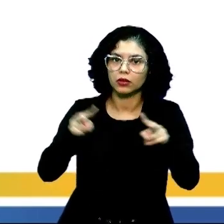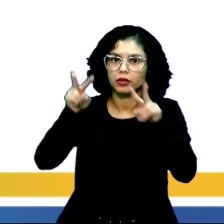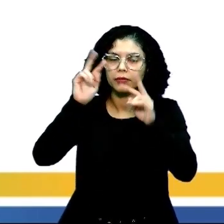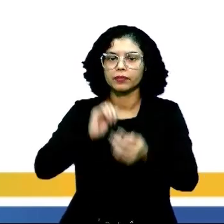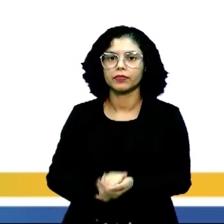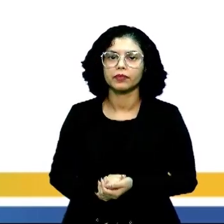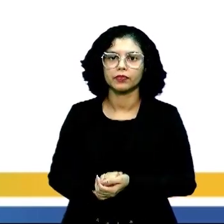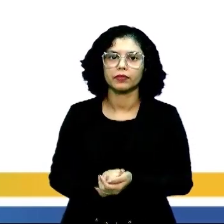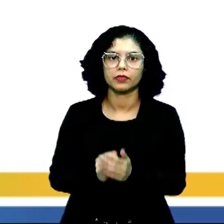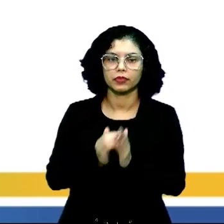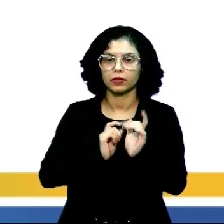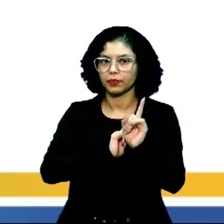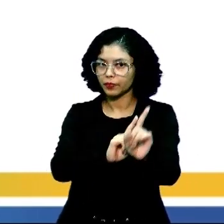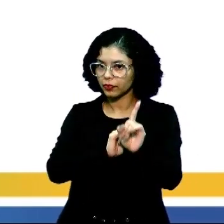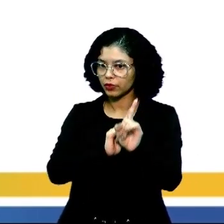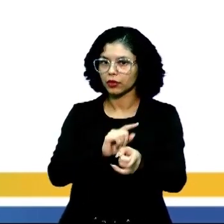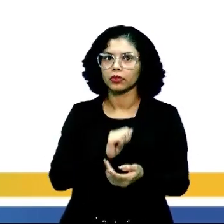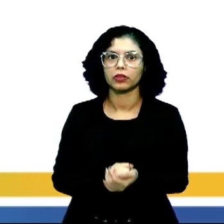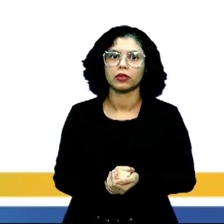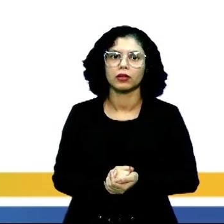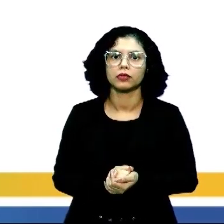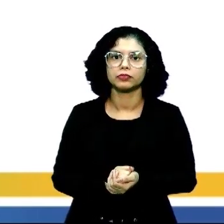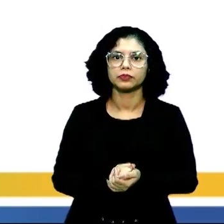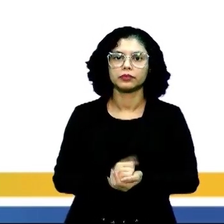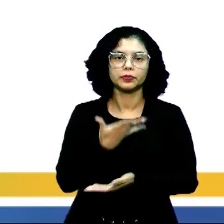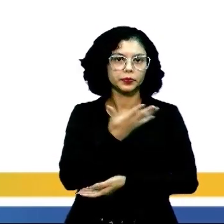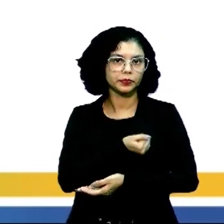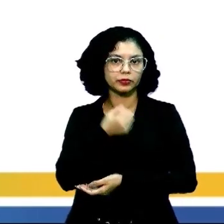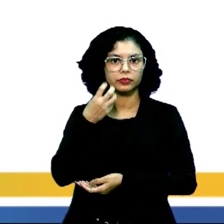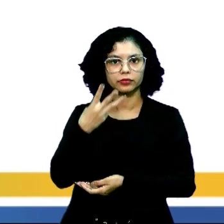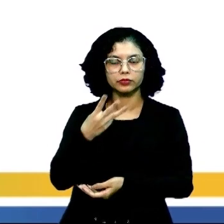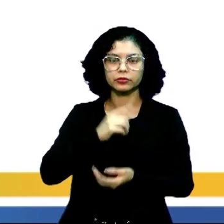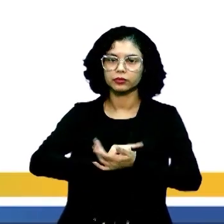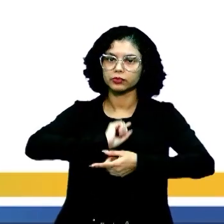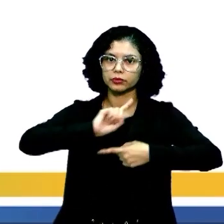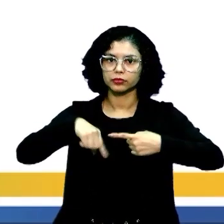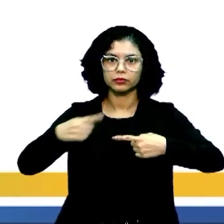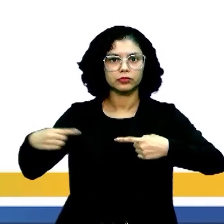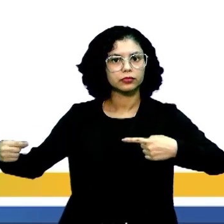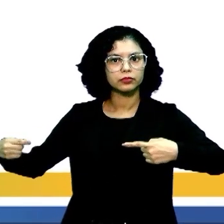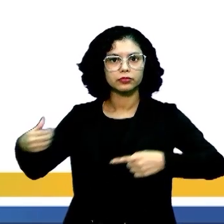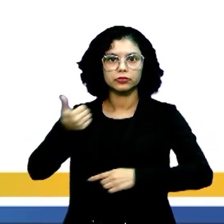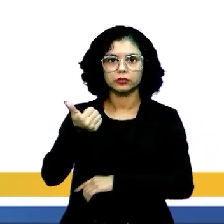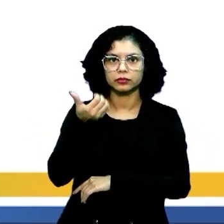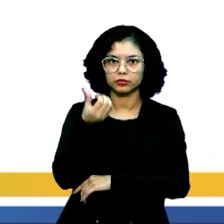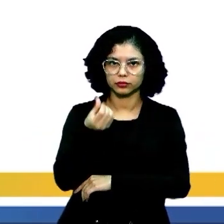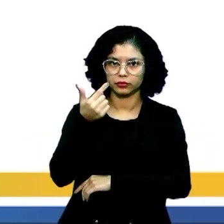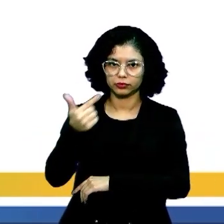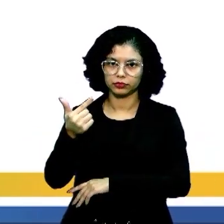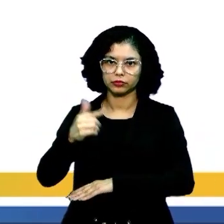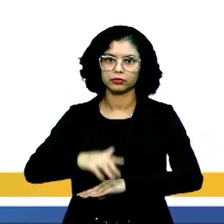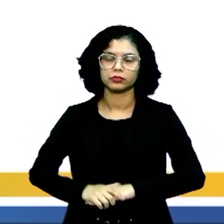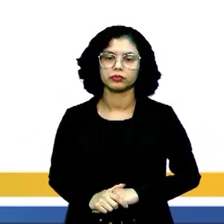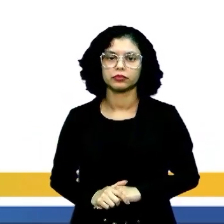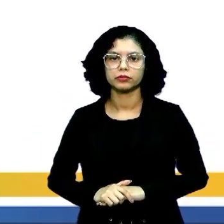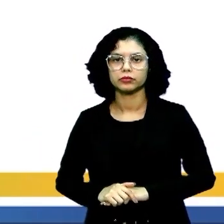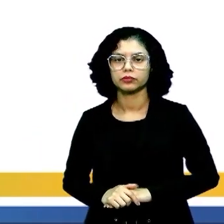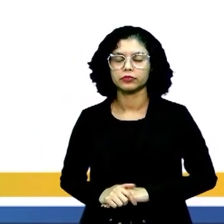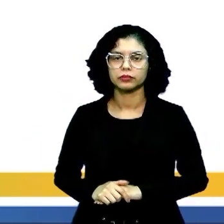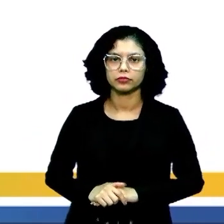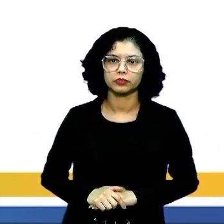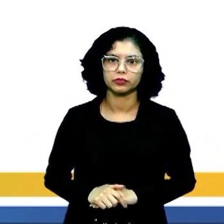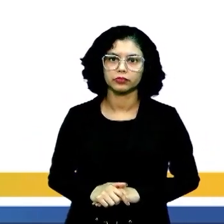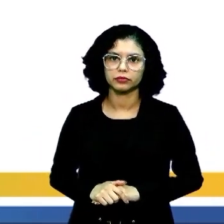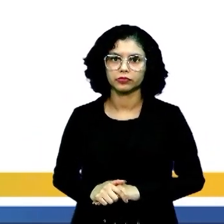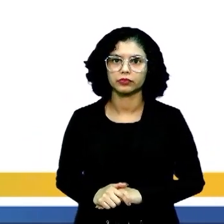visualizar, mas também acompanhem a questão número 3, que está na página 162 do livro de